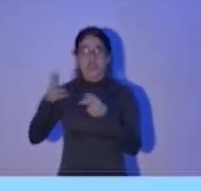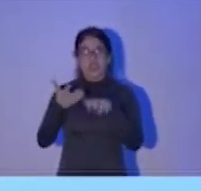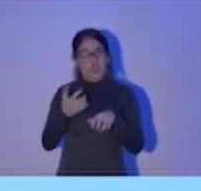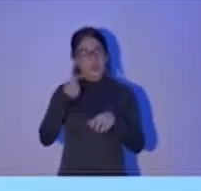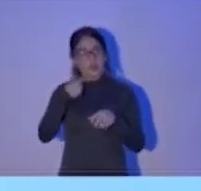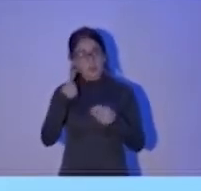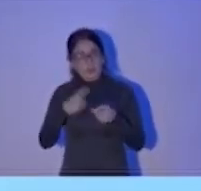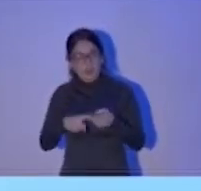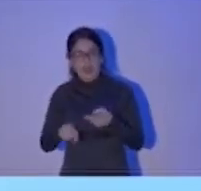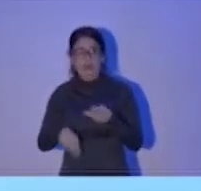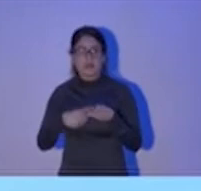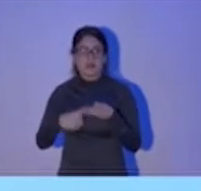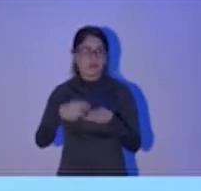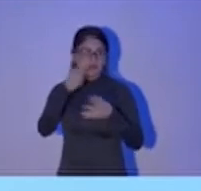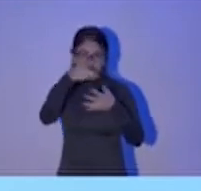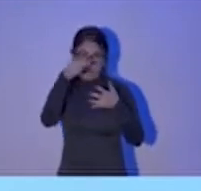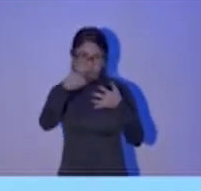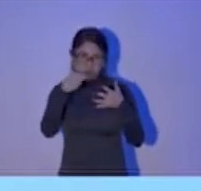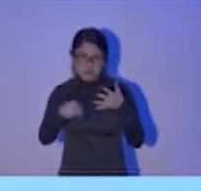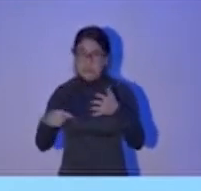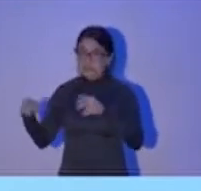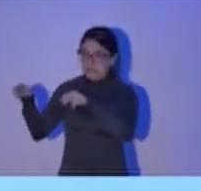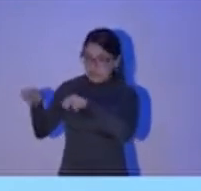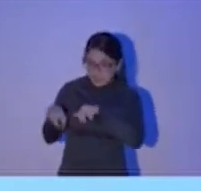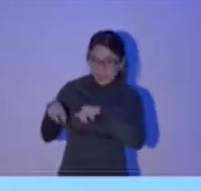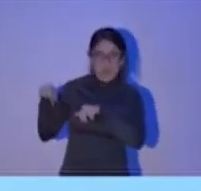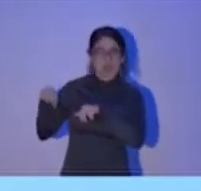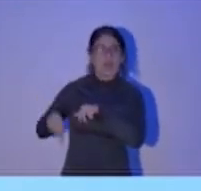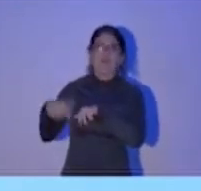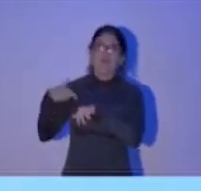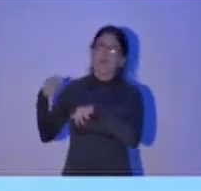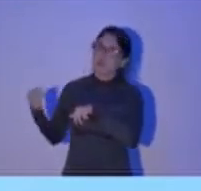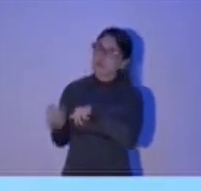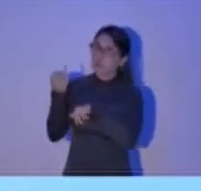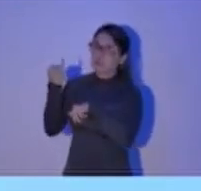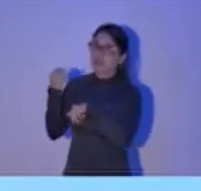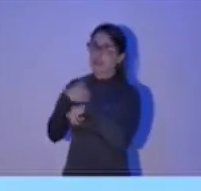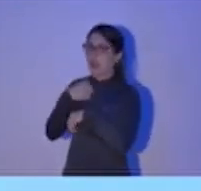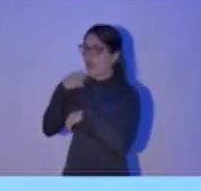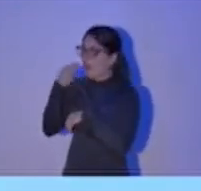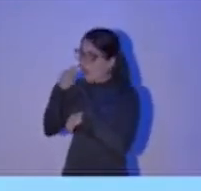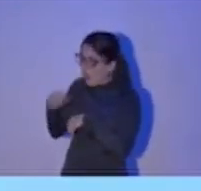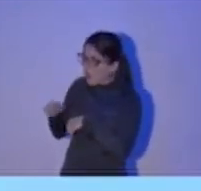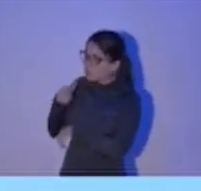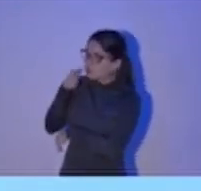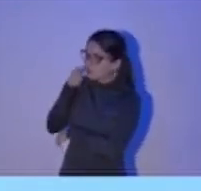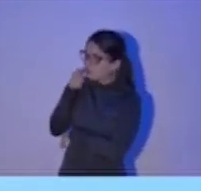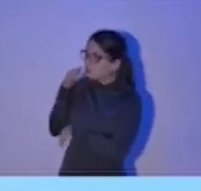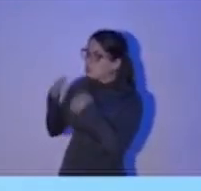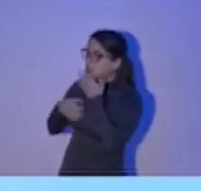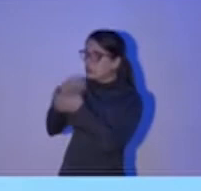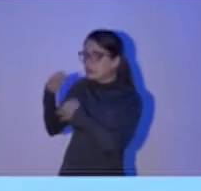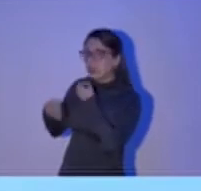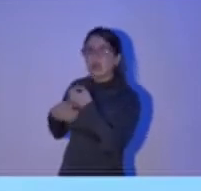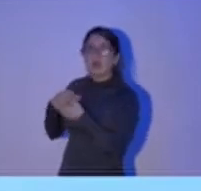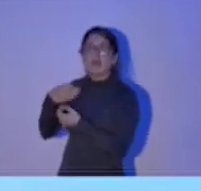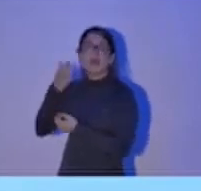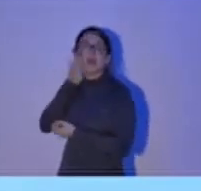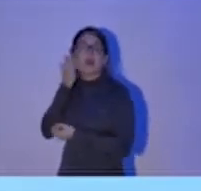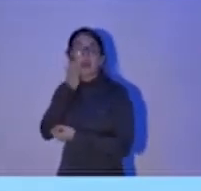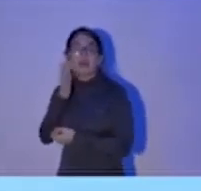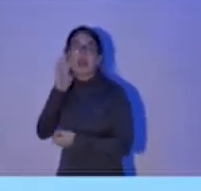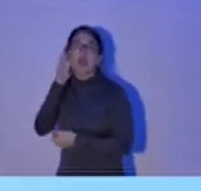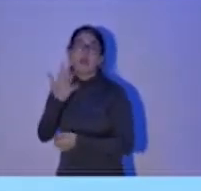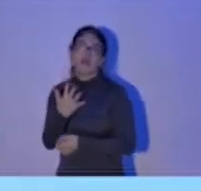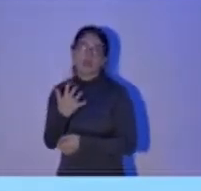a gente quer ver cada vez mais todo esse grupo aqui fazendo, participando, podendo dialogar, podendo trazer as ideias de quem está lá. A